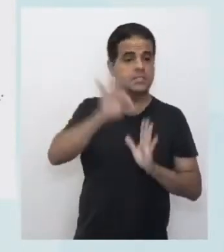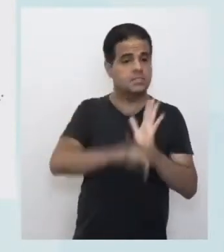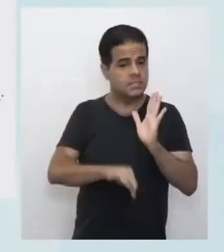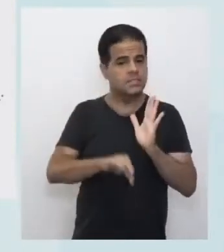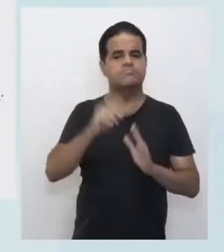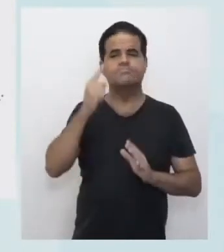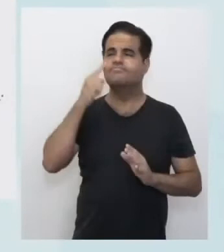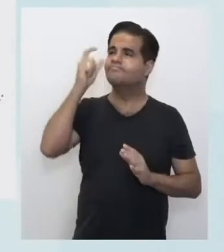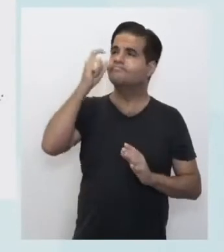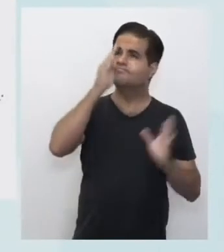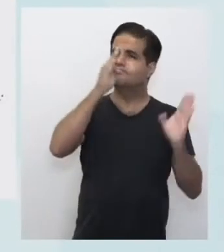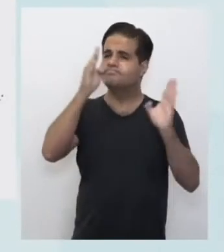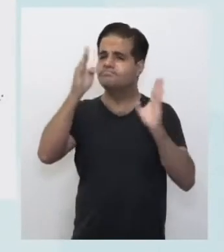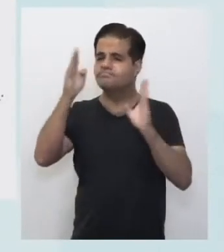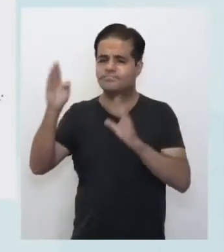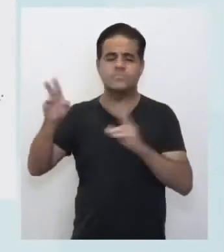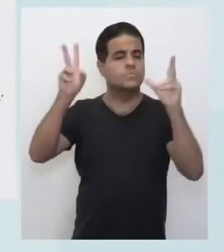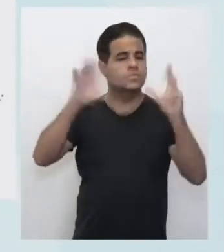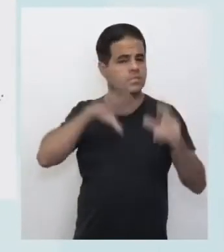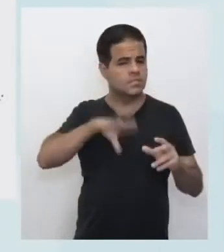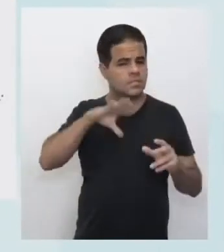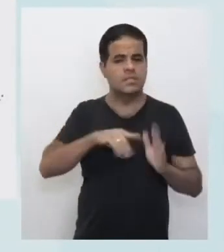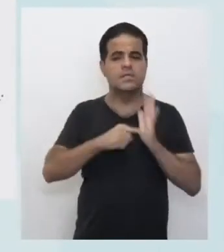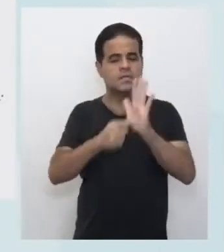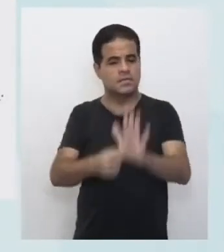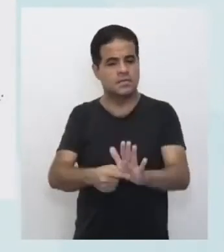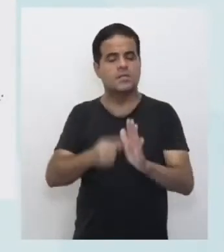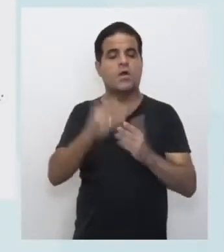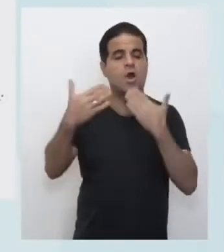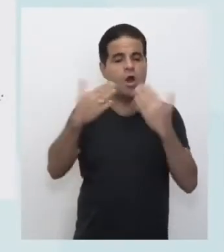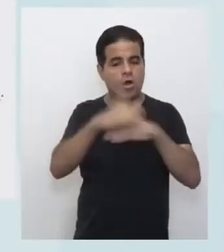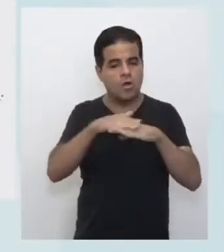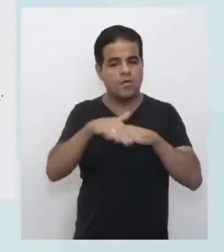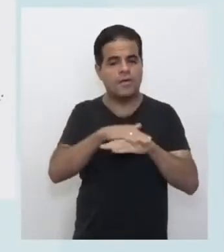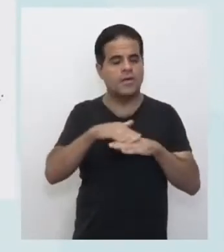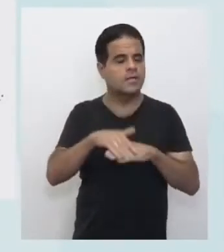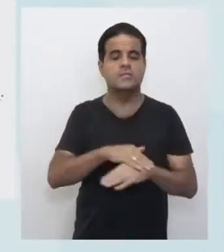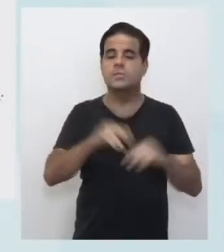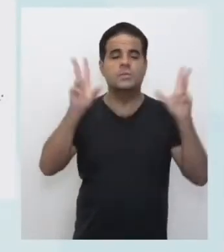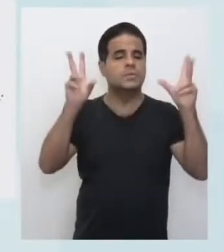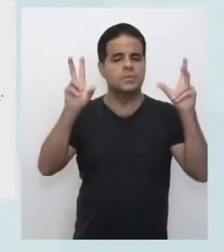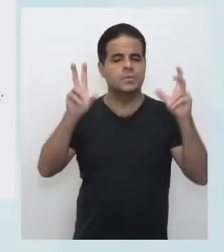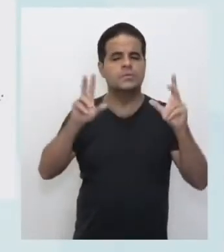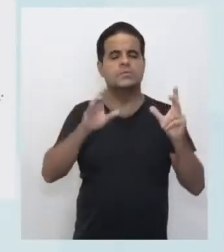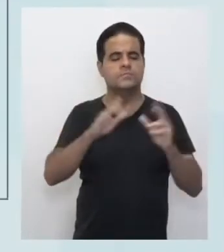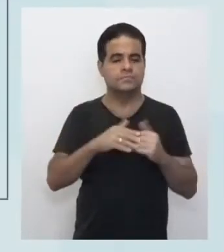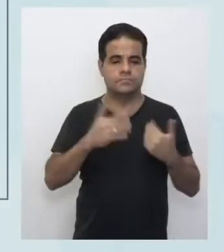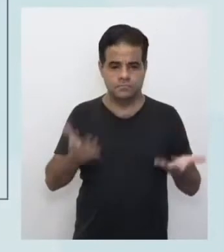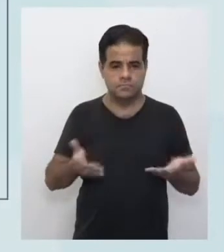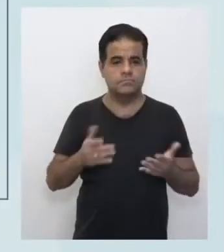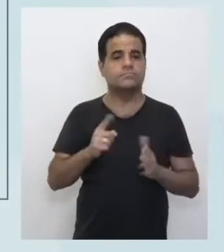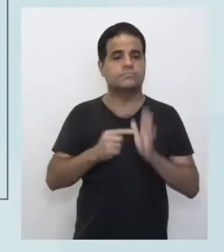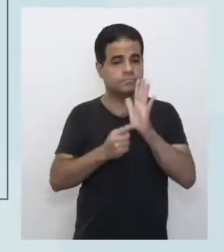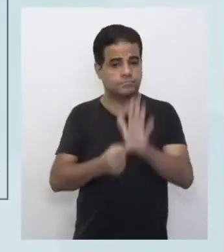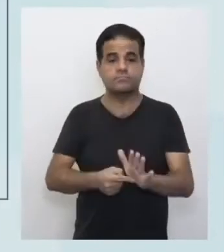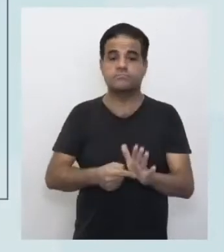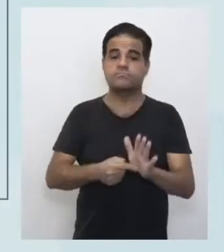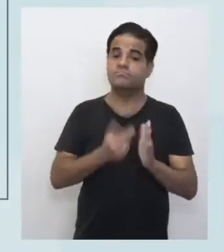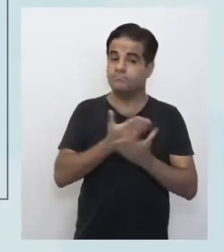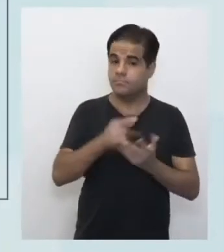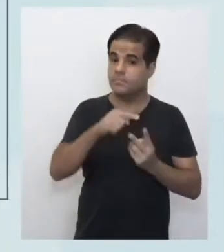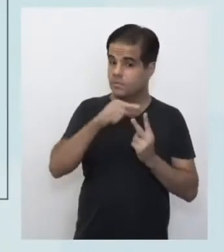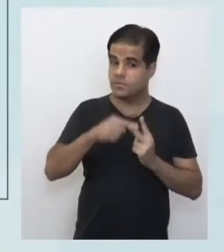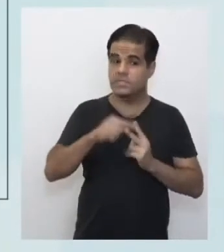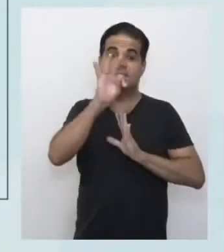sua sentença correta. Os textos apresentam conversas ou são sobre situações formais. Vai aparecer na tela agora para vocês